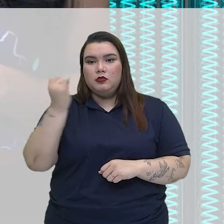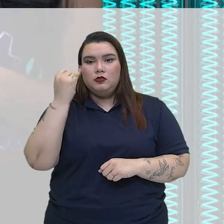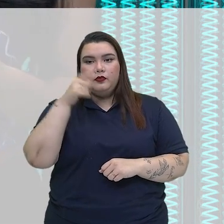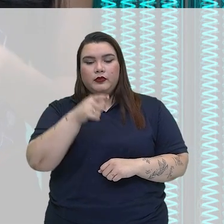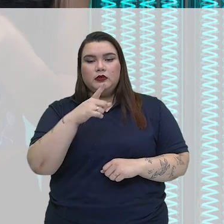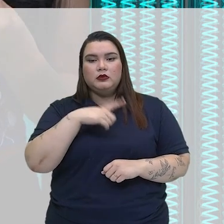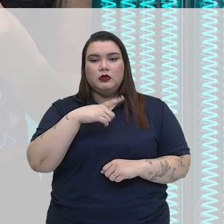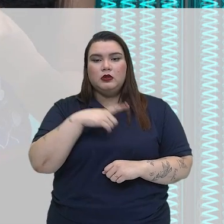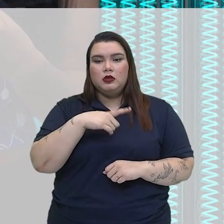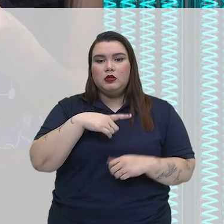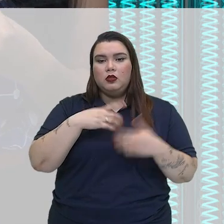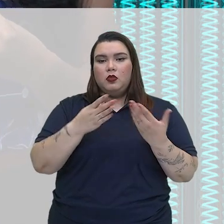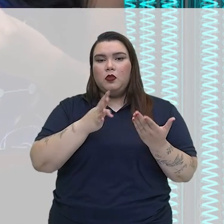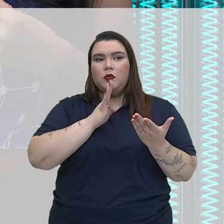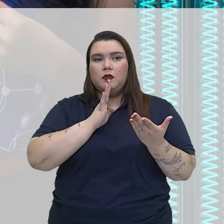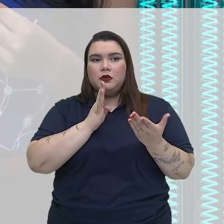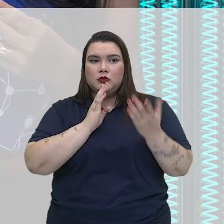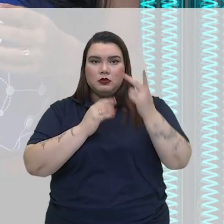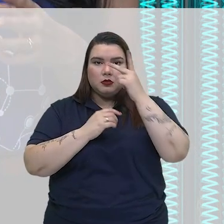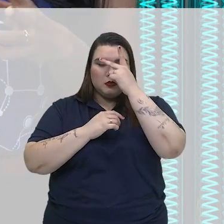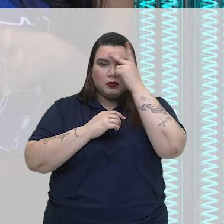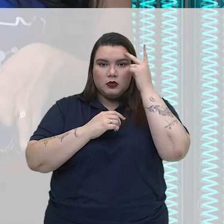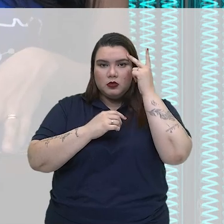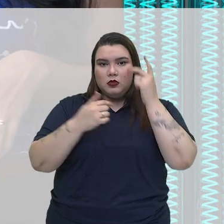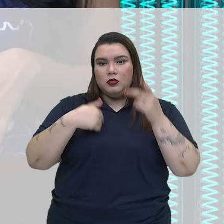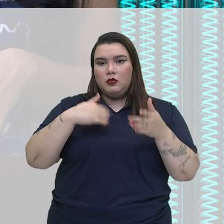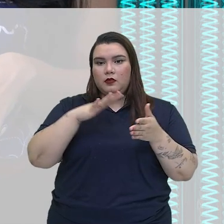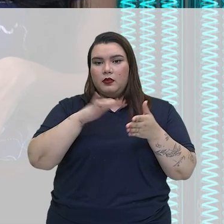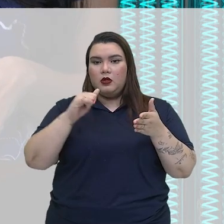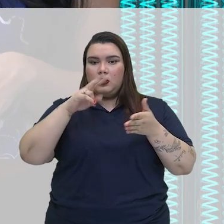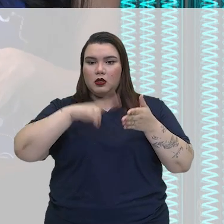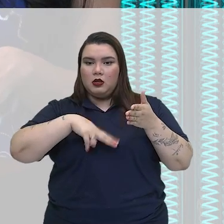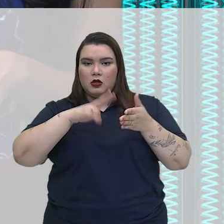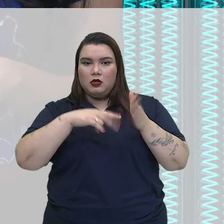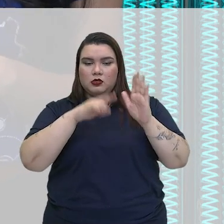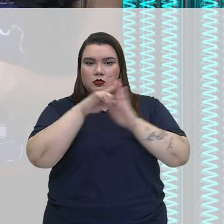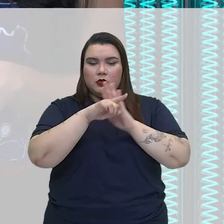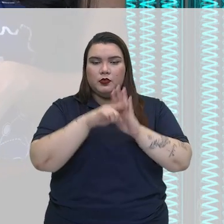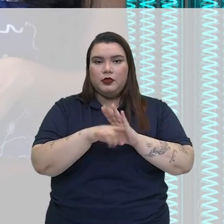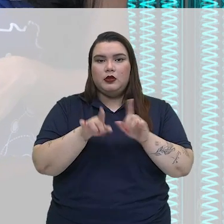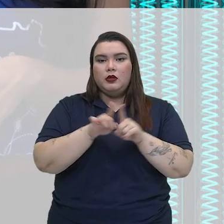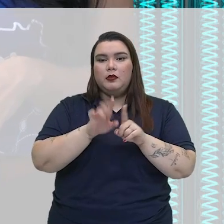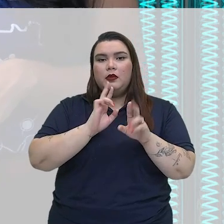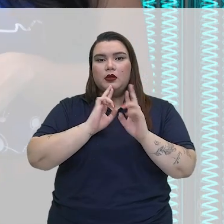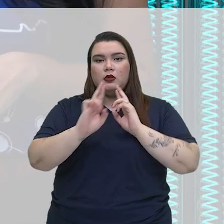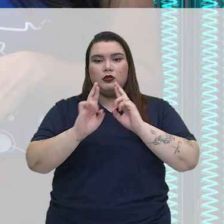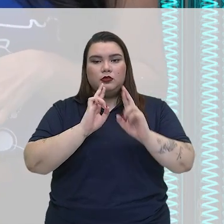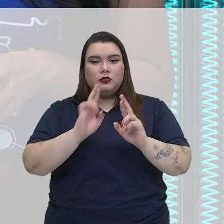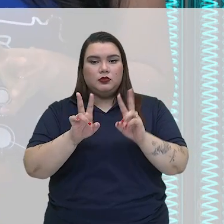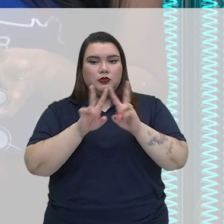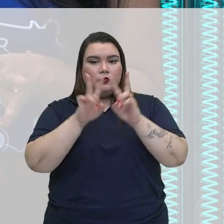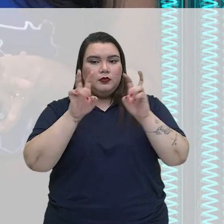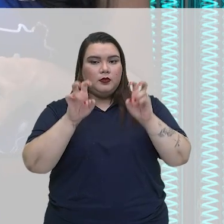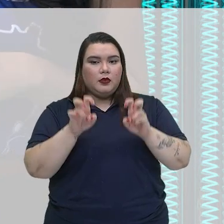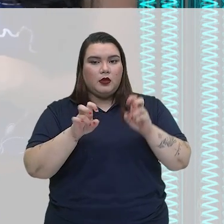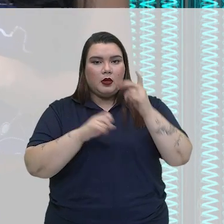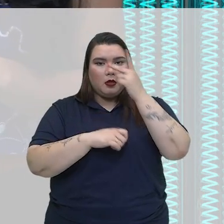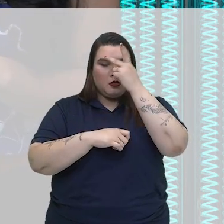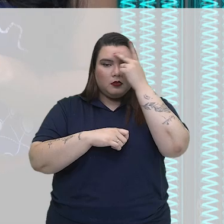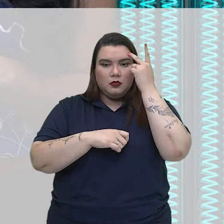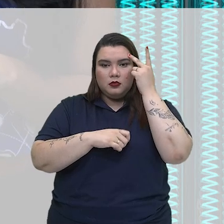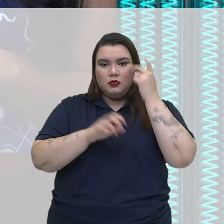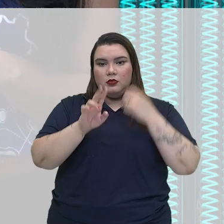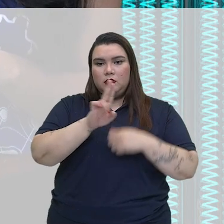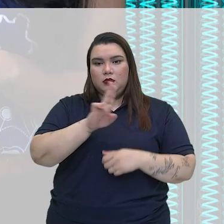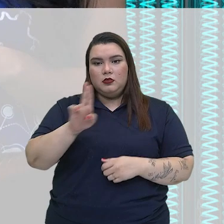está conhecendo para alguém. E eu vou ler as perguntas e vou responder também, tá? Sobre uma pessoa